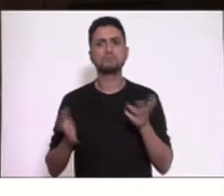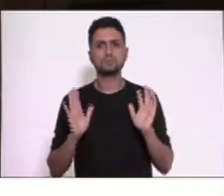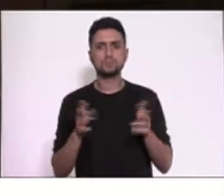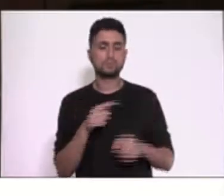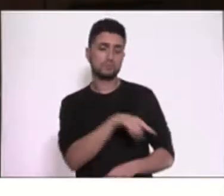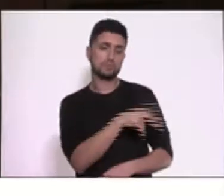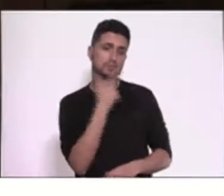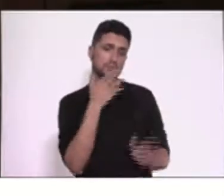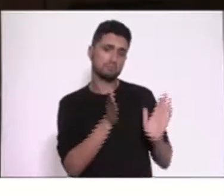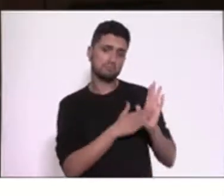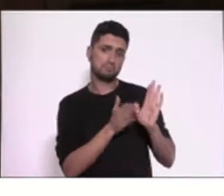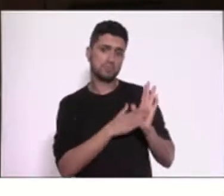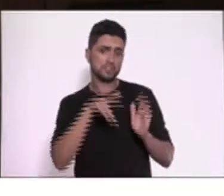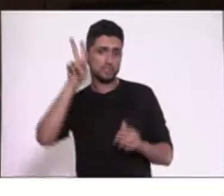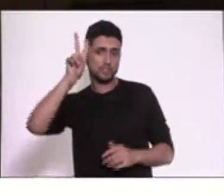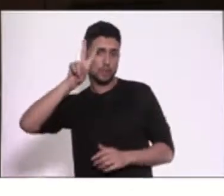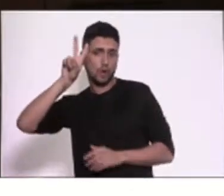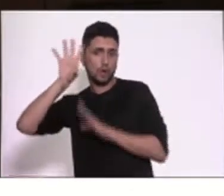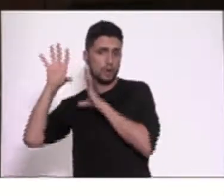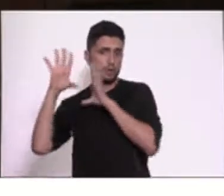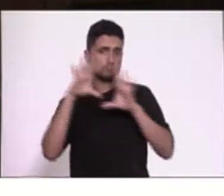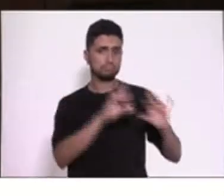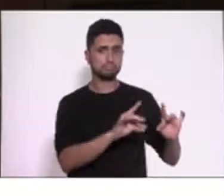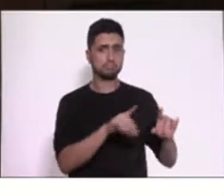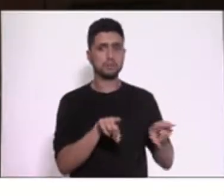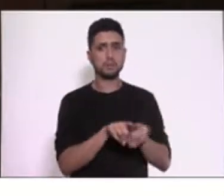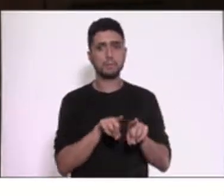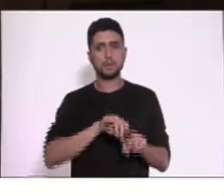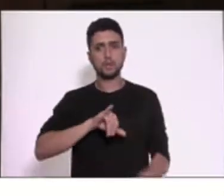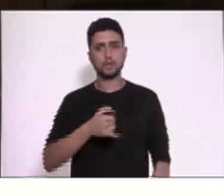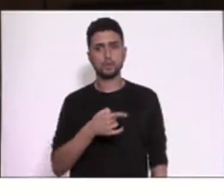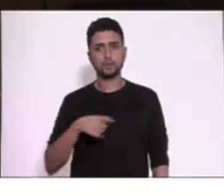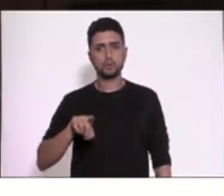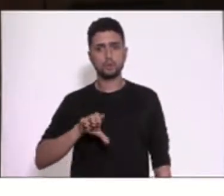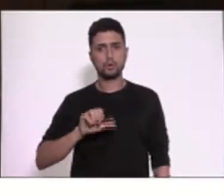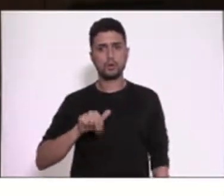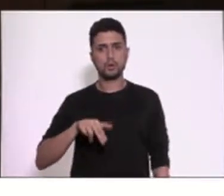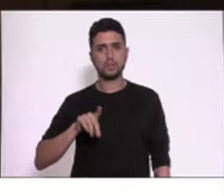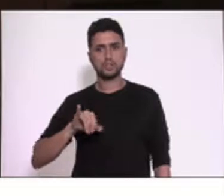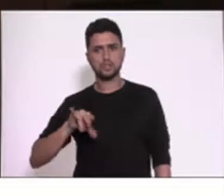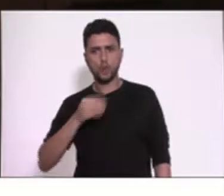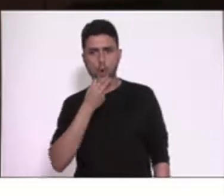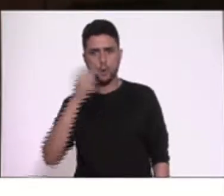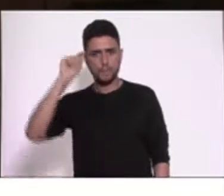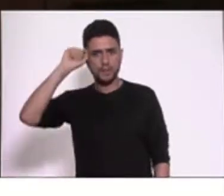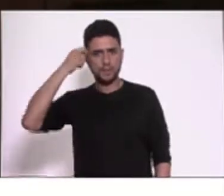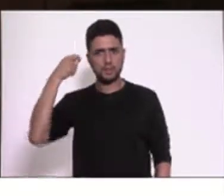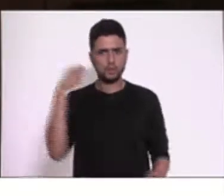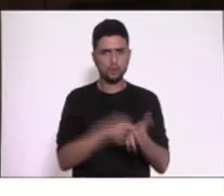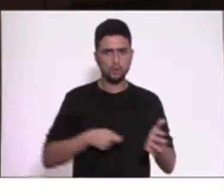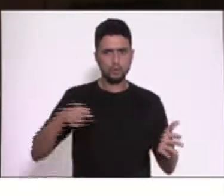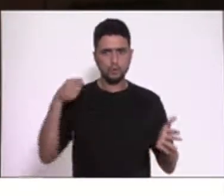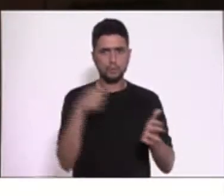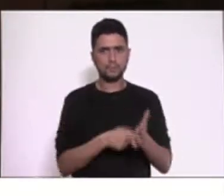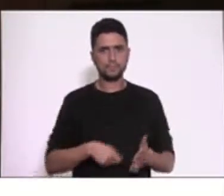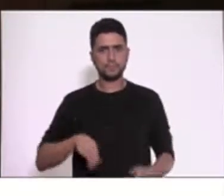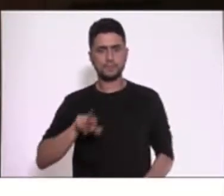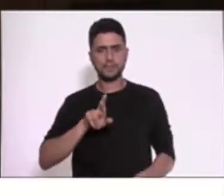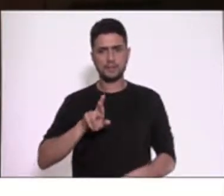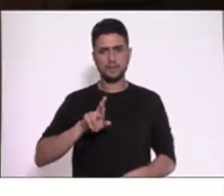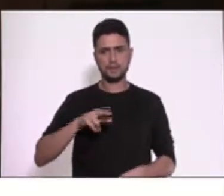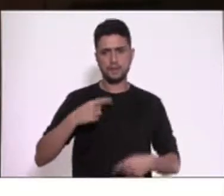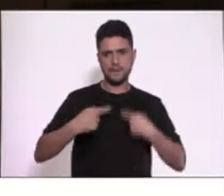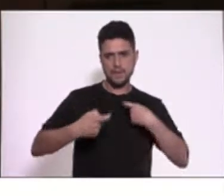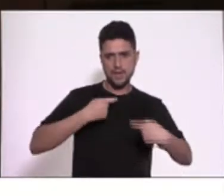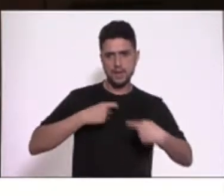merece. Vocês também não falam de João Cândido Felisberto, o almirante negro que lutou na Revolta das Chibatas. Vocês